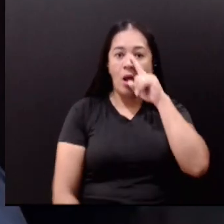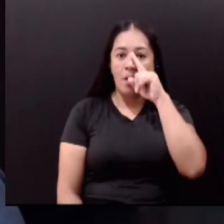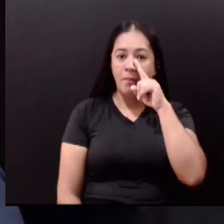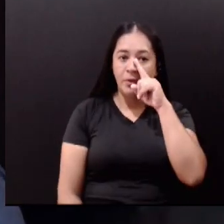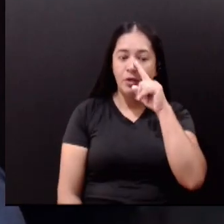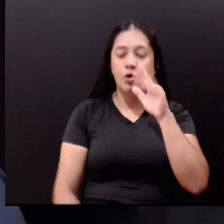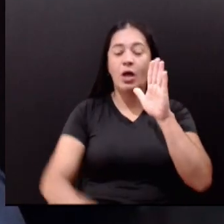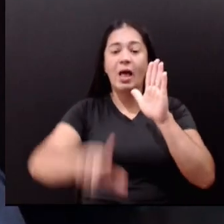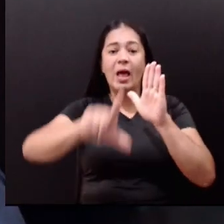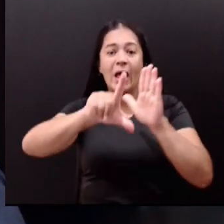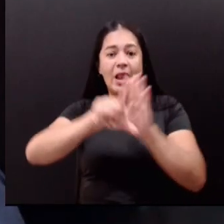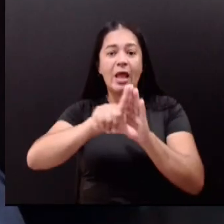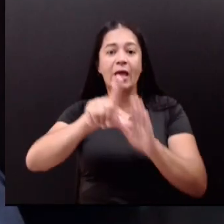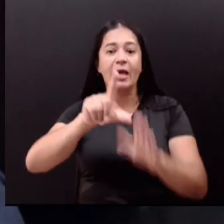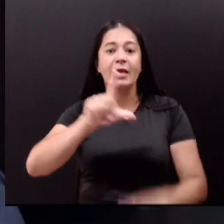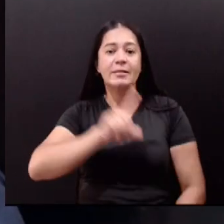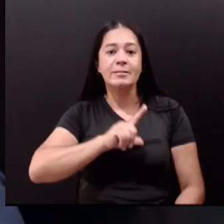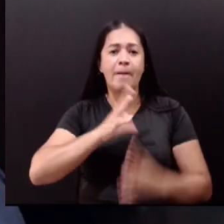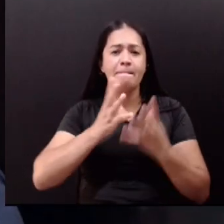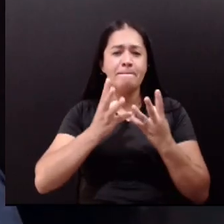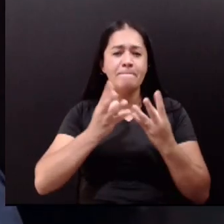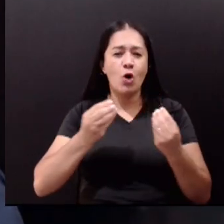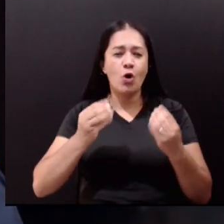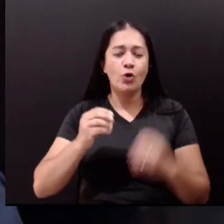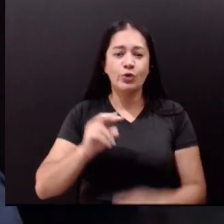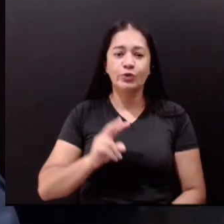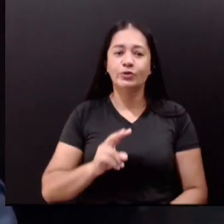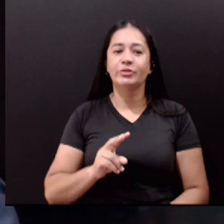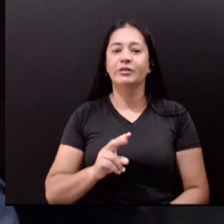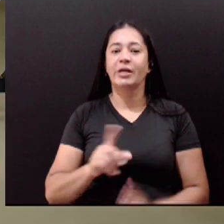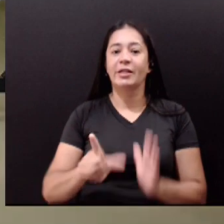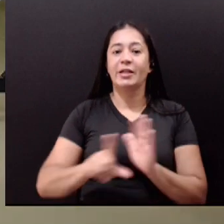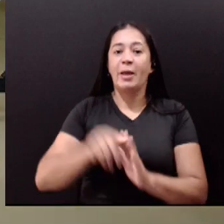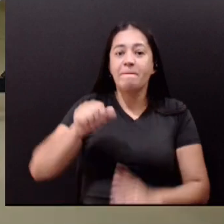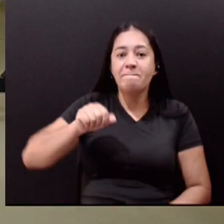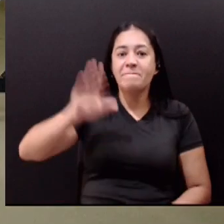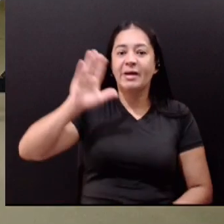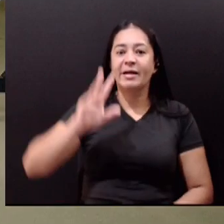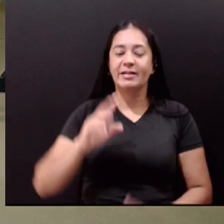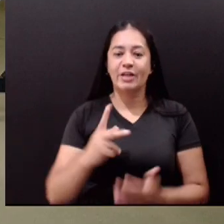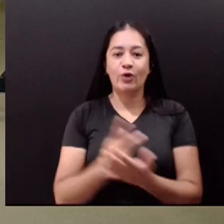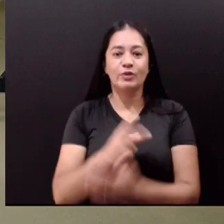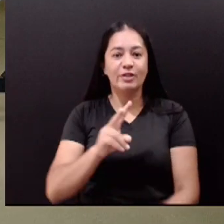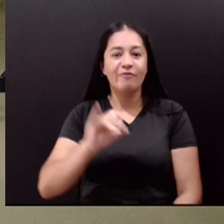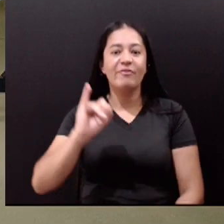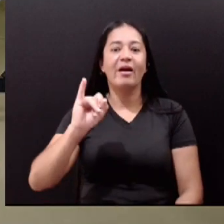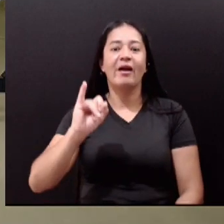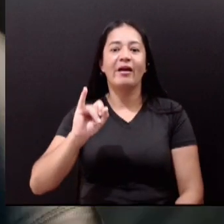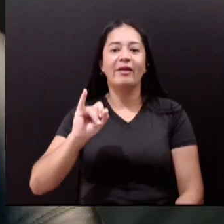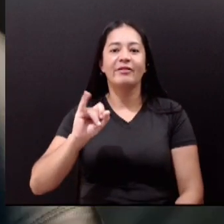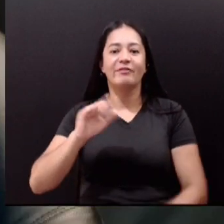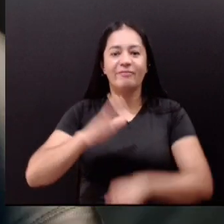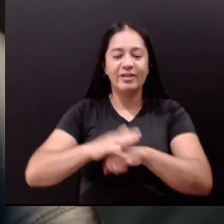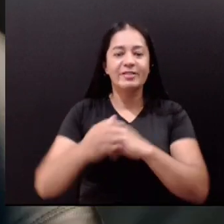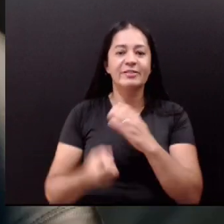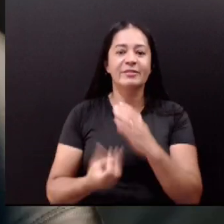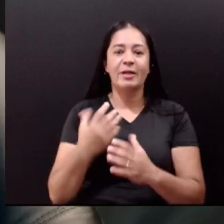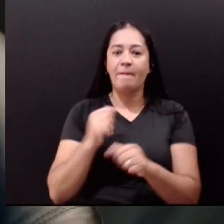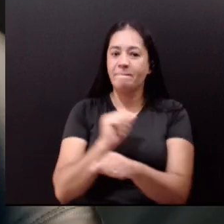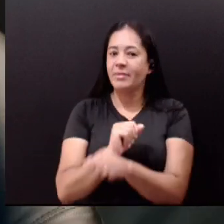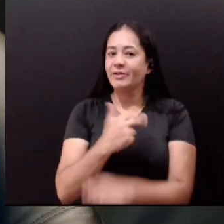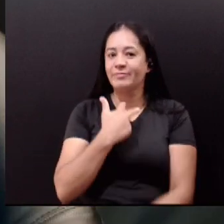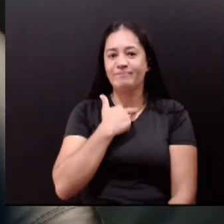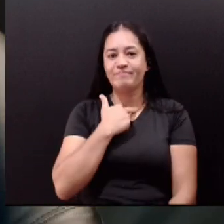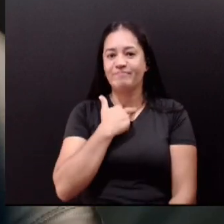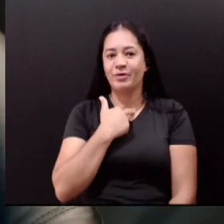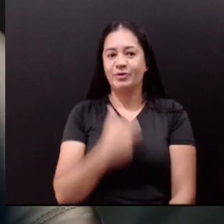E virão mais, né? Muito bem. Porque não pode parar essa evolução legislativa. Maravilha, né, muito bem lembrado a questão